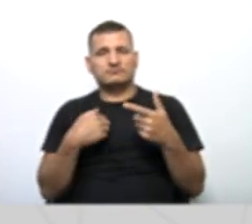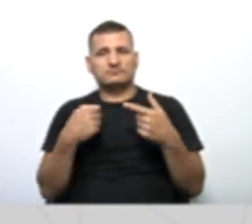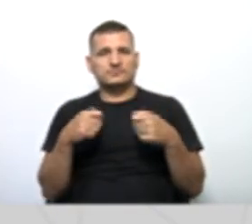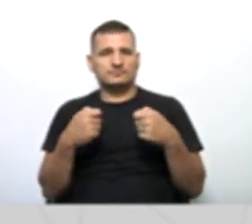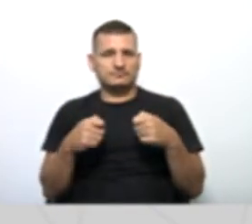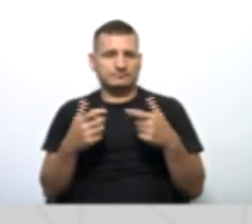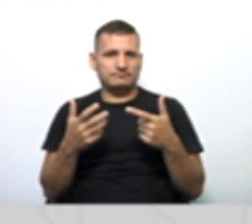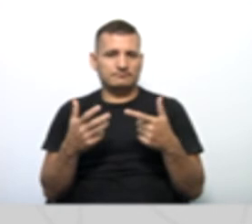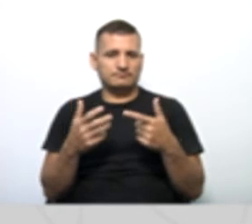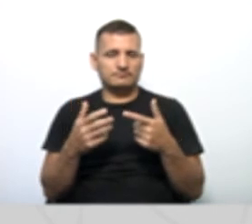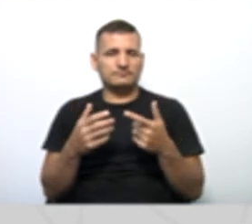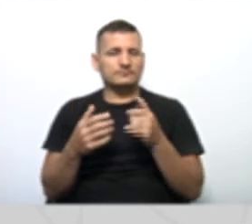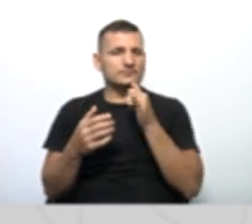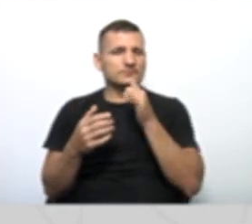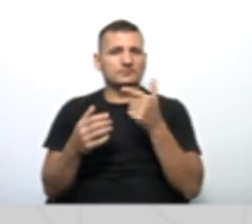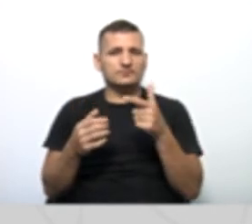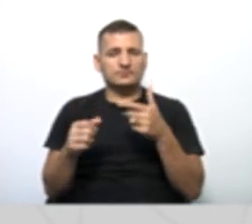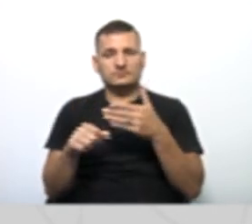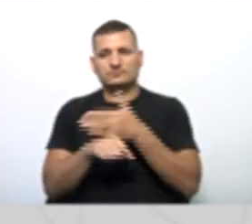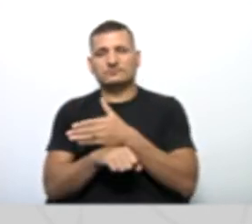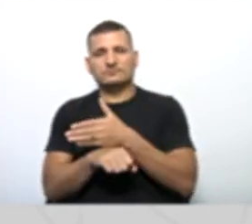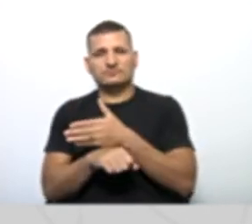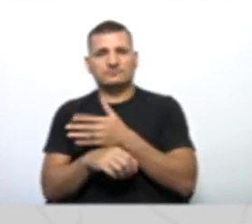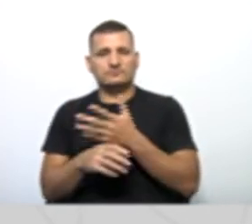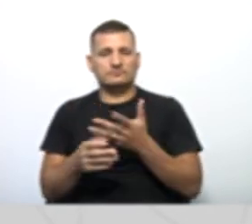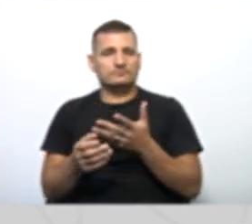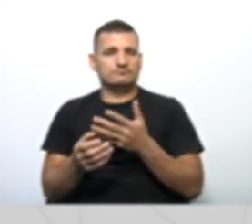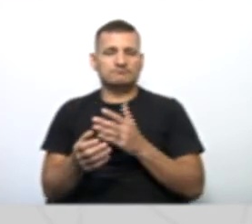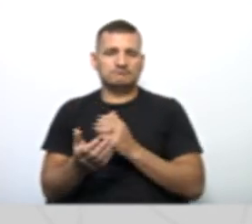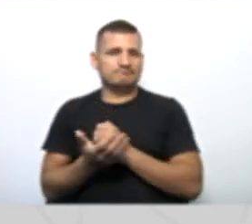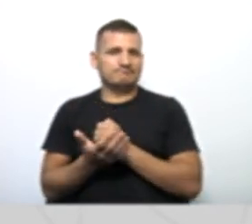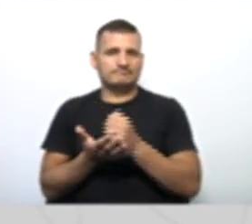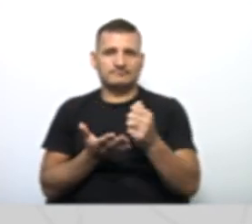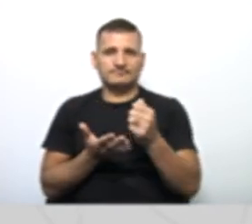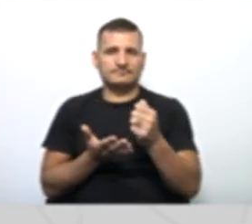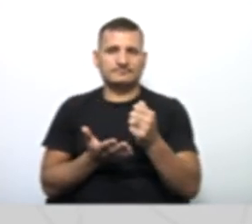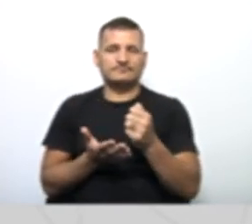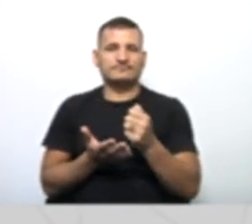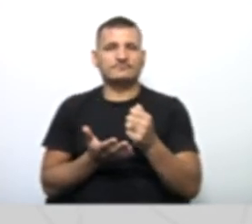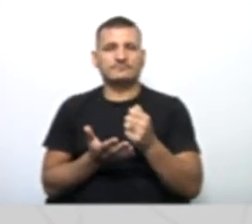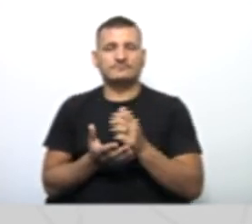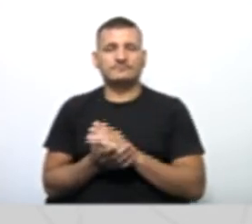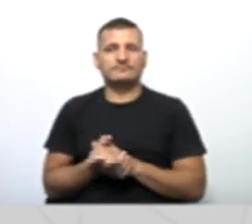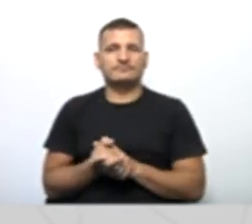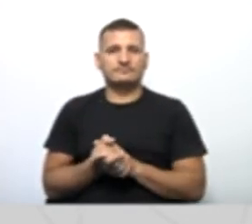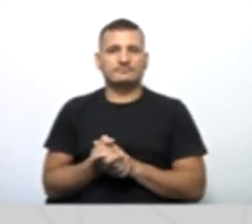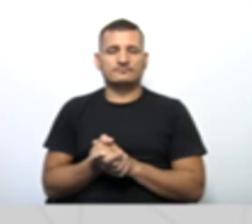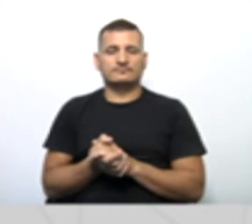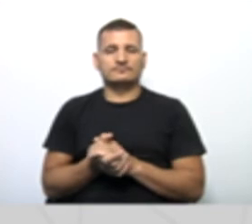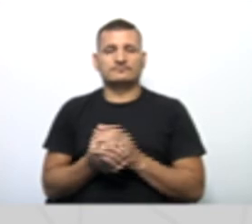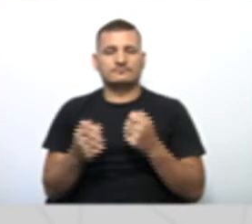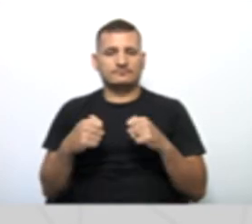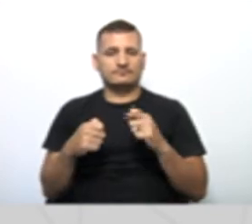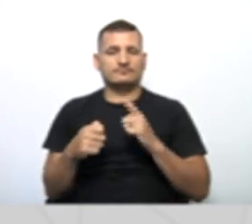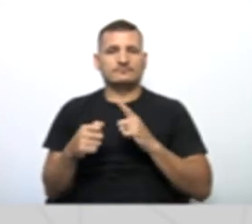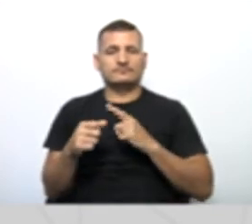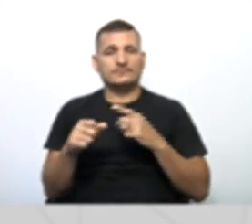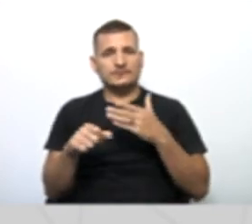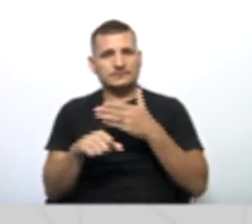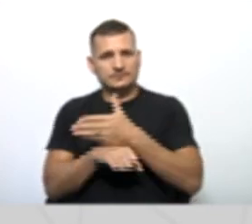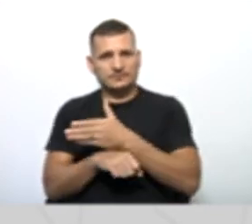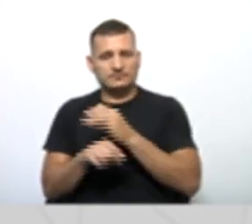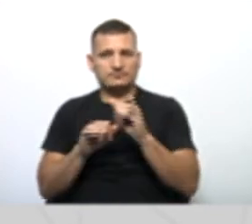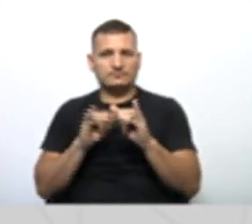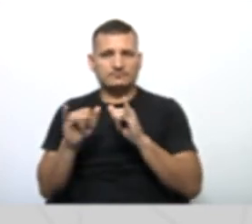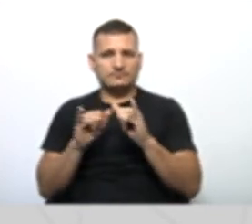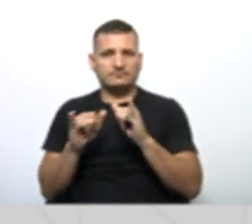Se você não tiver acesso a ele, já era, né? Então, tem que ter acesso a esses arquivos. Porque